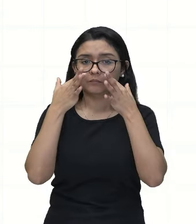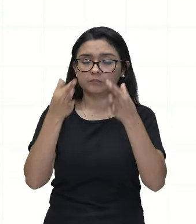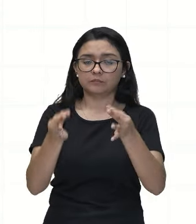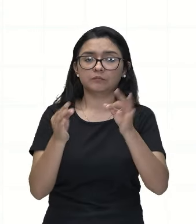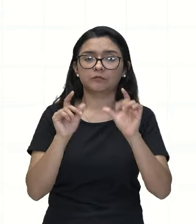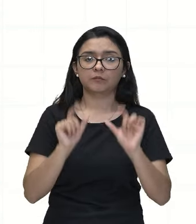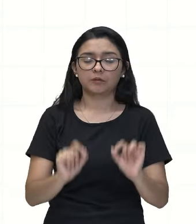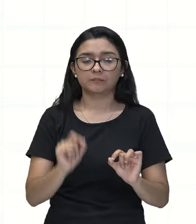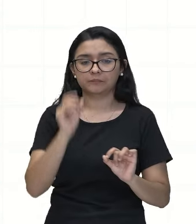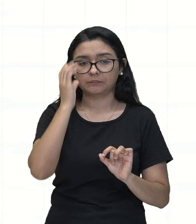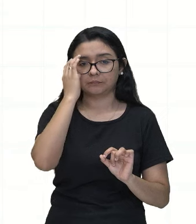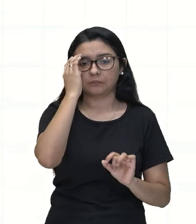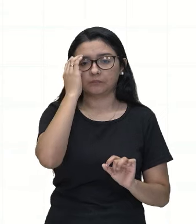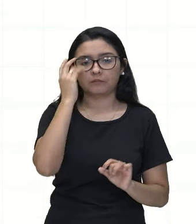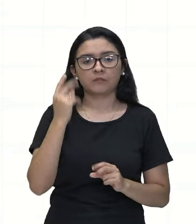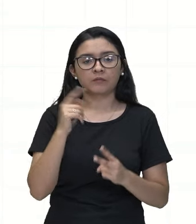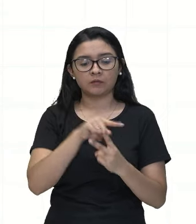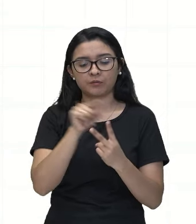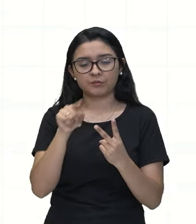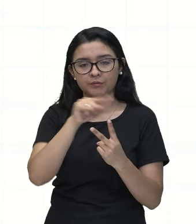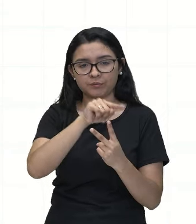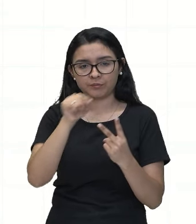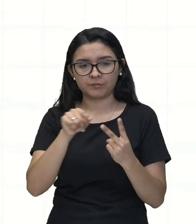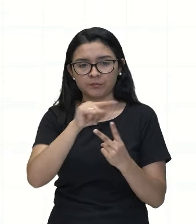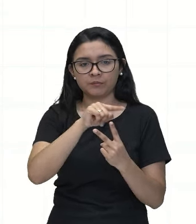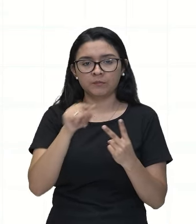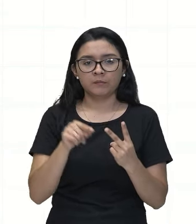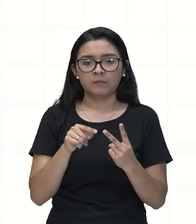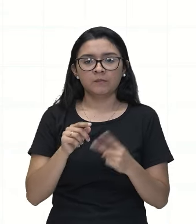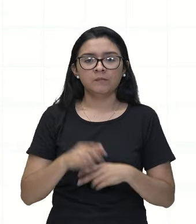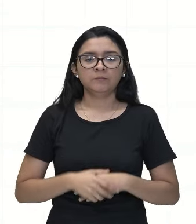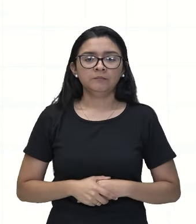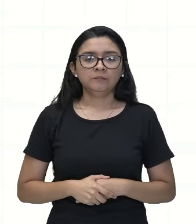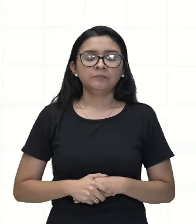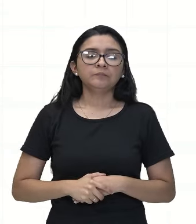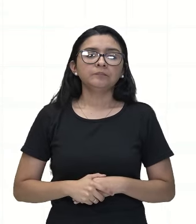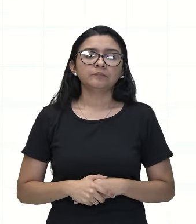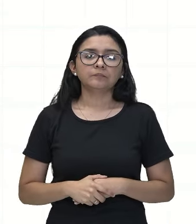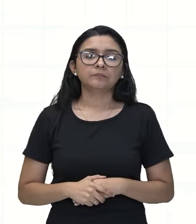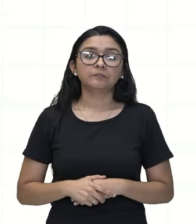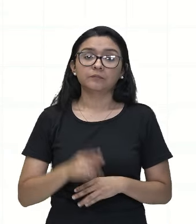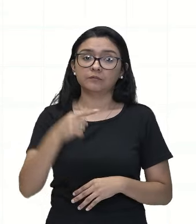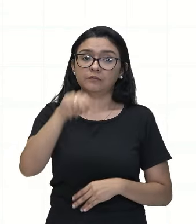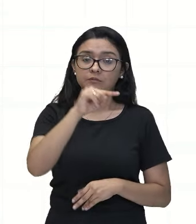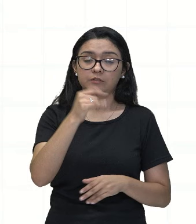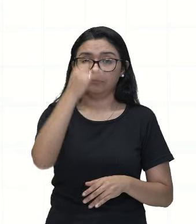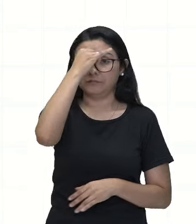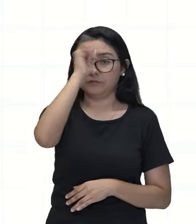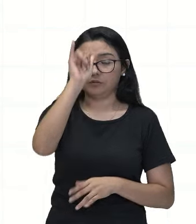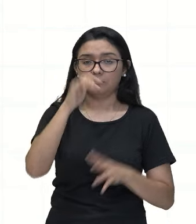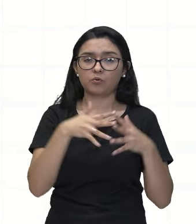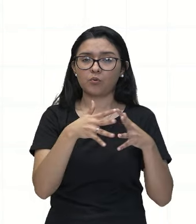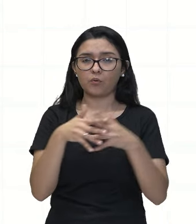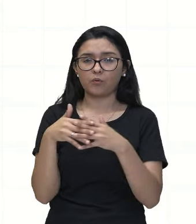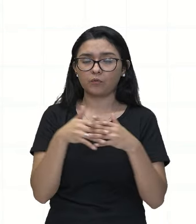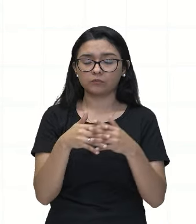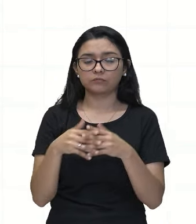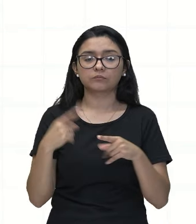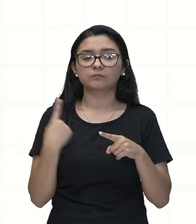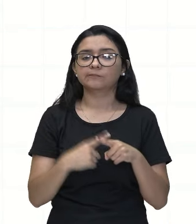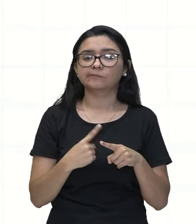atenção nessas duas expressões tá Para que vocês não se confundam por quê Porque vai